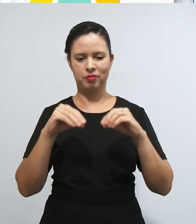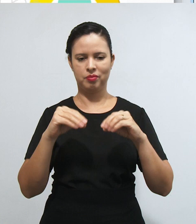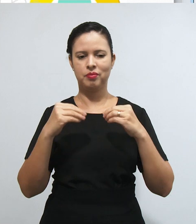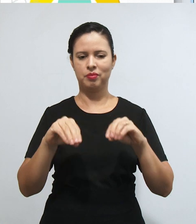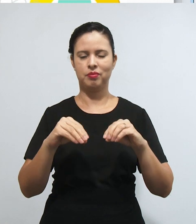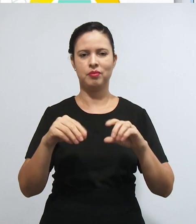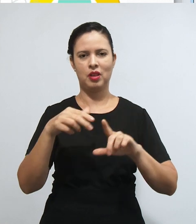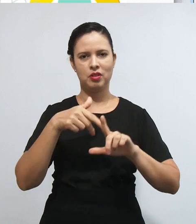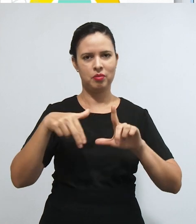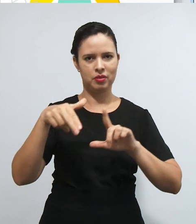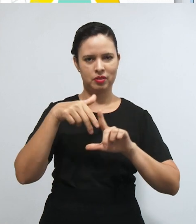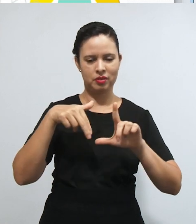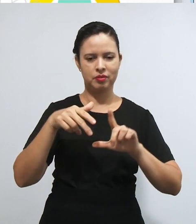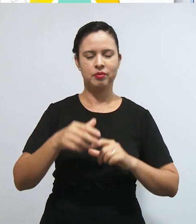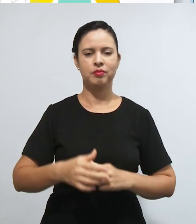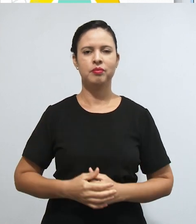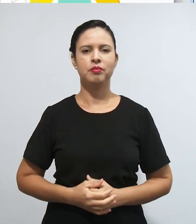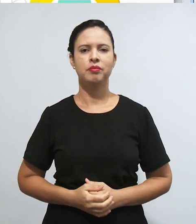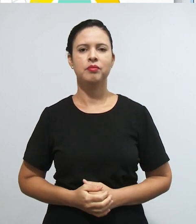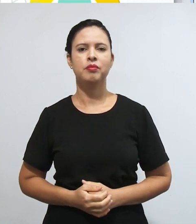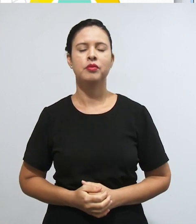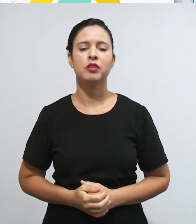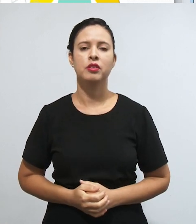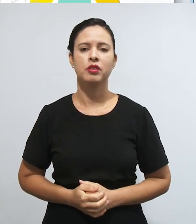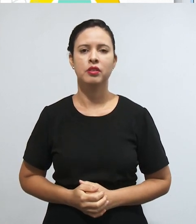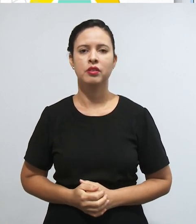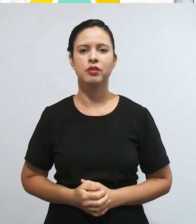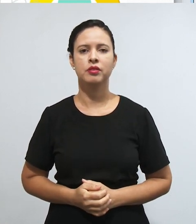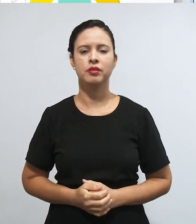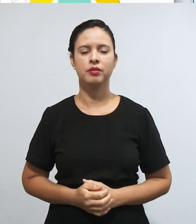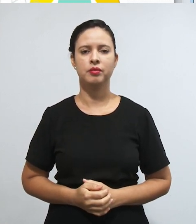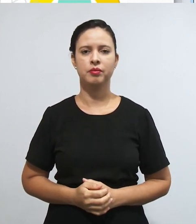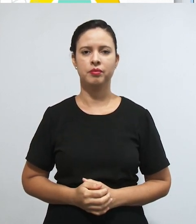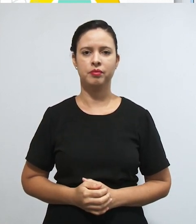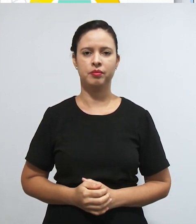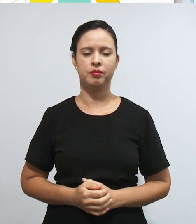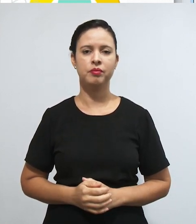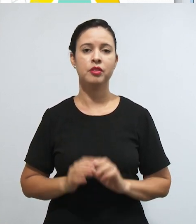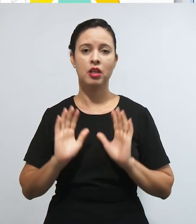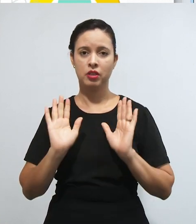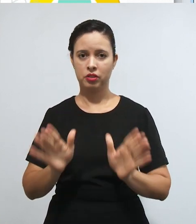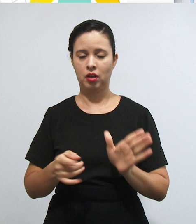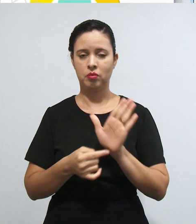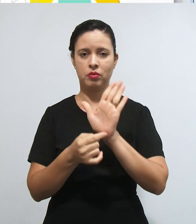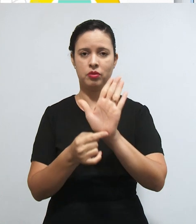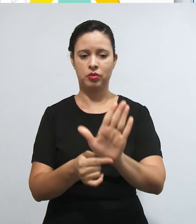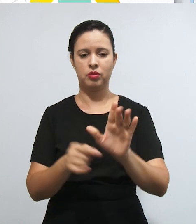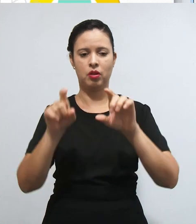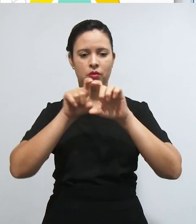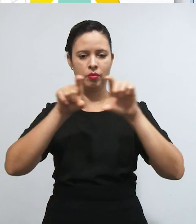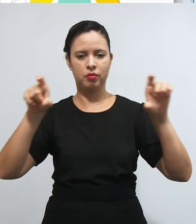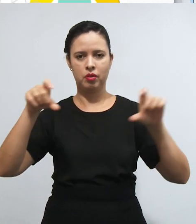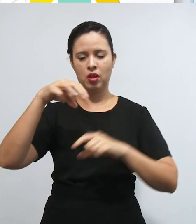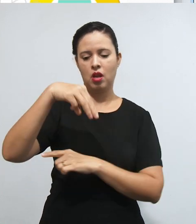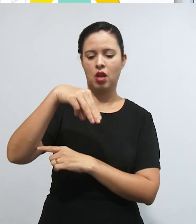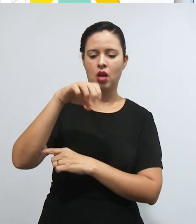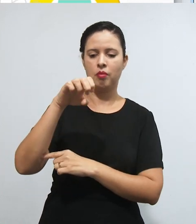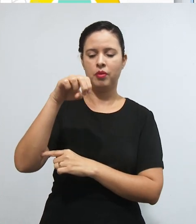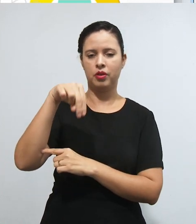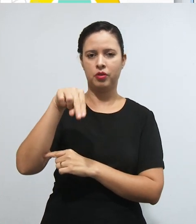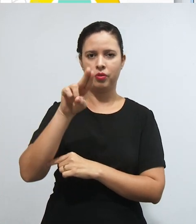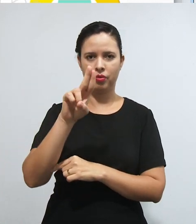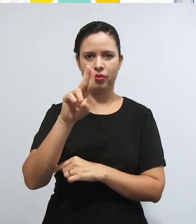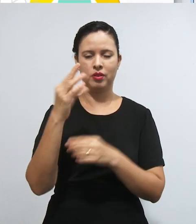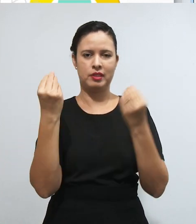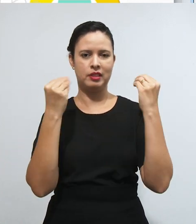com vocês. Tá? Então, feito isso, eu acho que a gente já mostrou a parte do menu inserir, né? Com algumas configurações aqui.